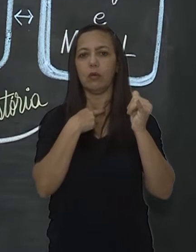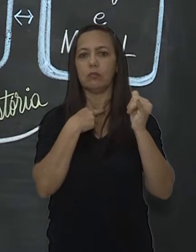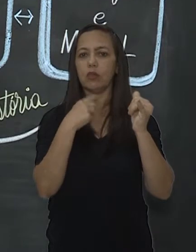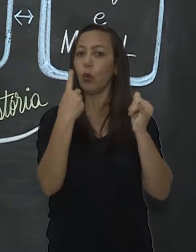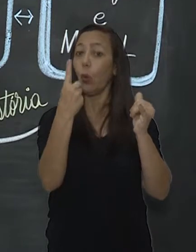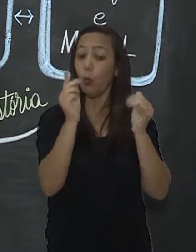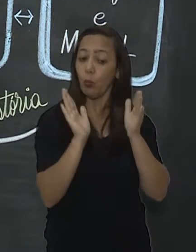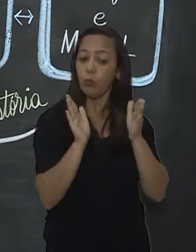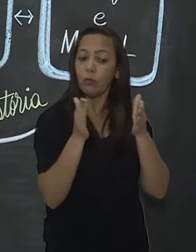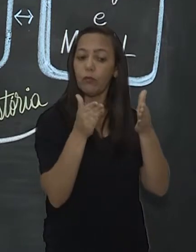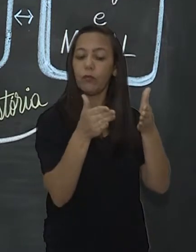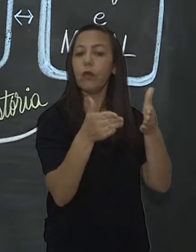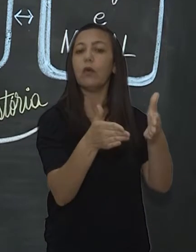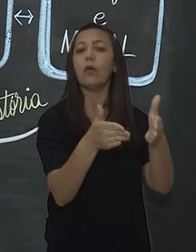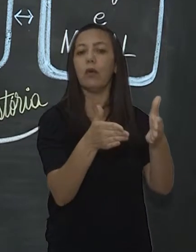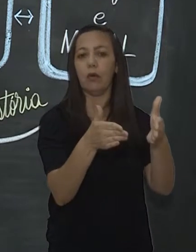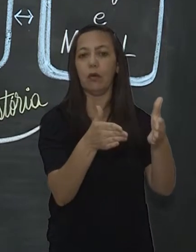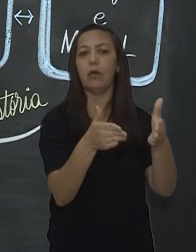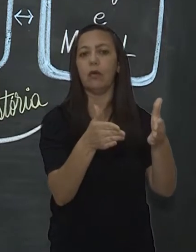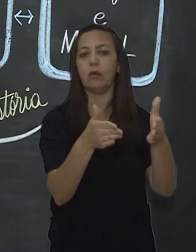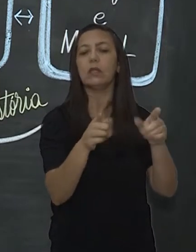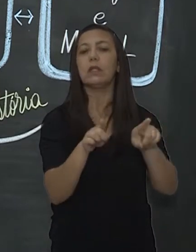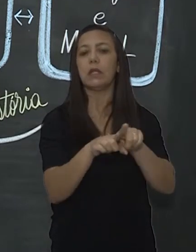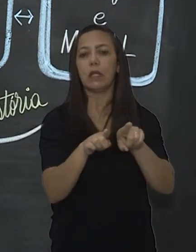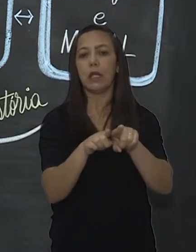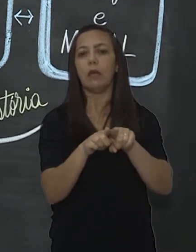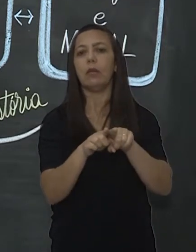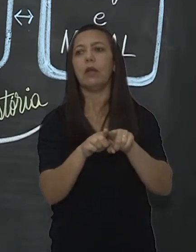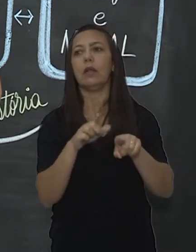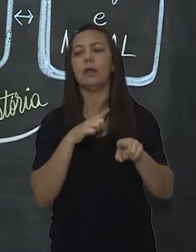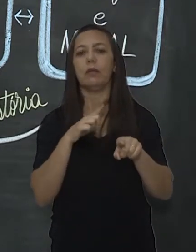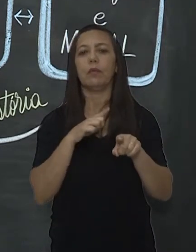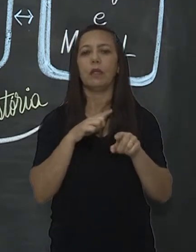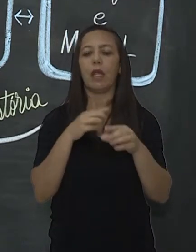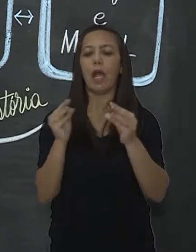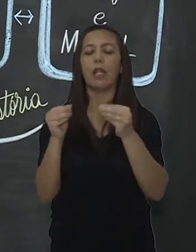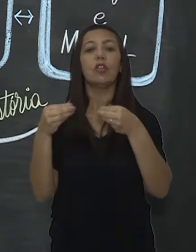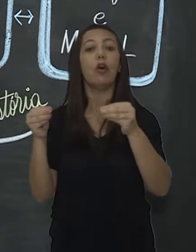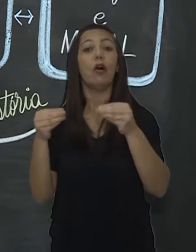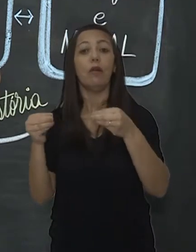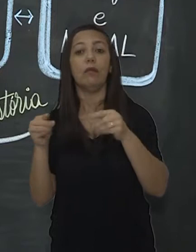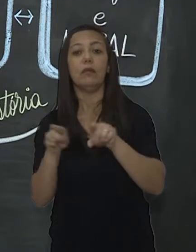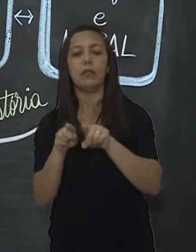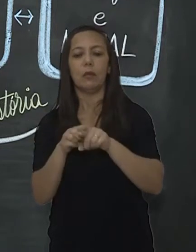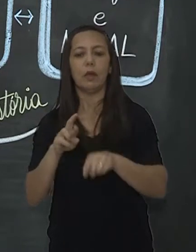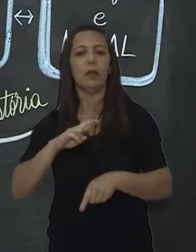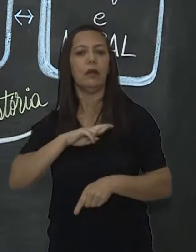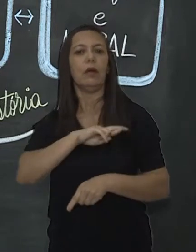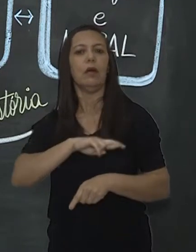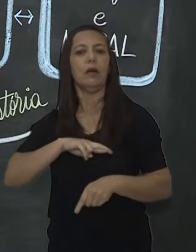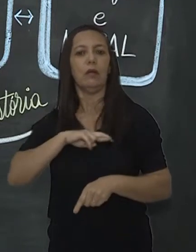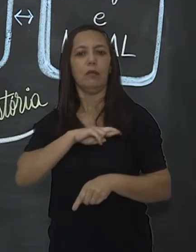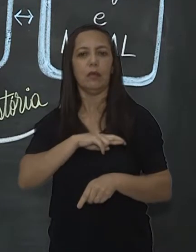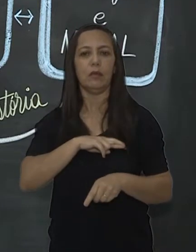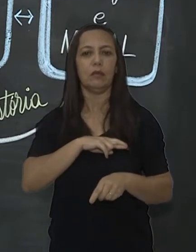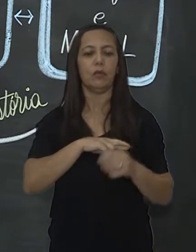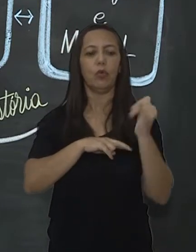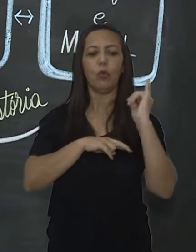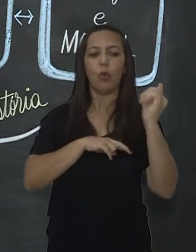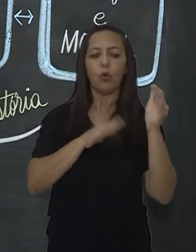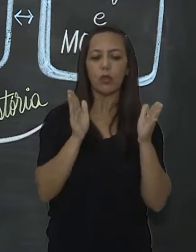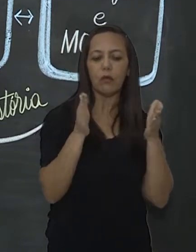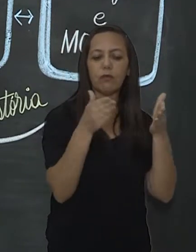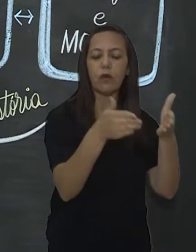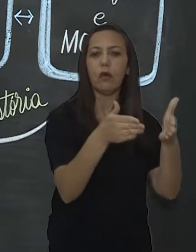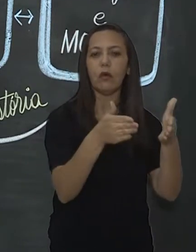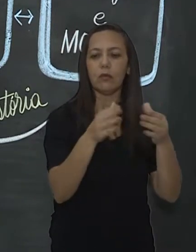de outros dois gêneros narrativos que são estudados muitas vezes em paralelo, que é a novela e o romance. O conto ele tem um núcleo centralizado. A